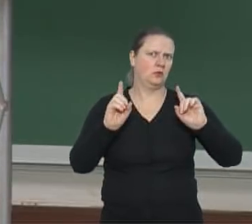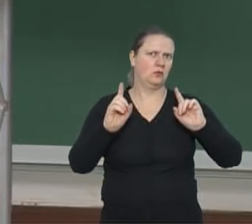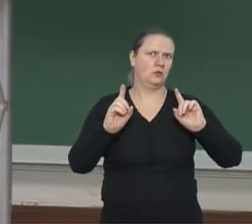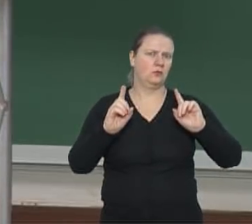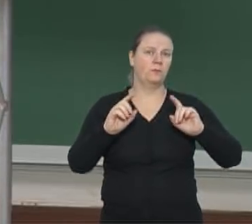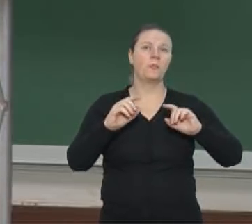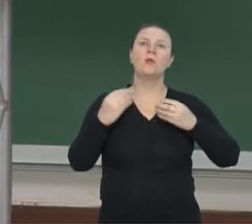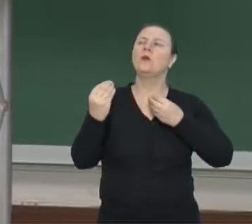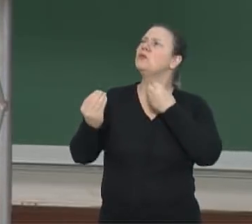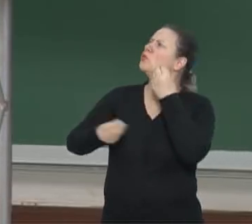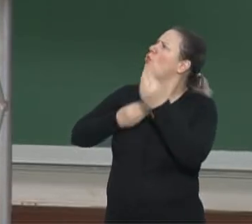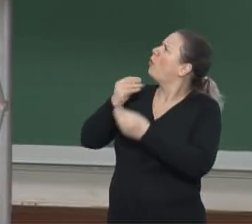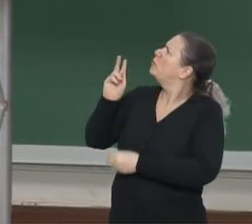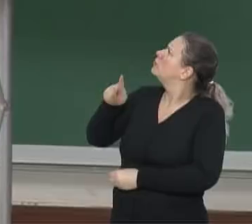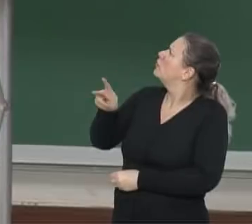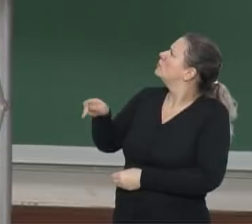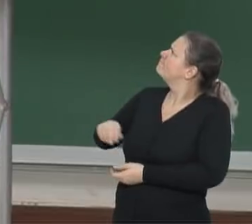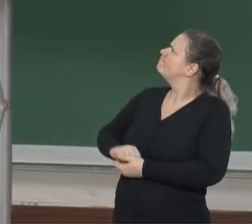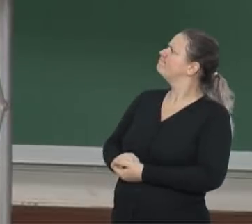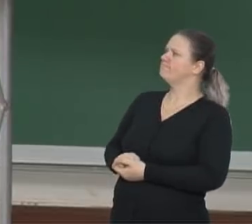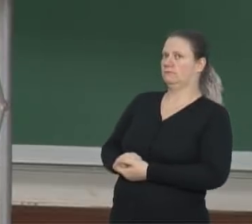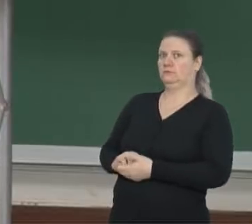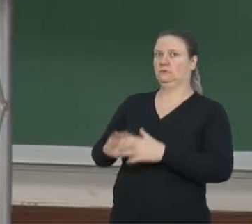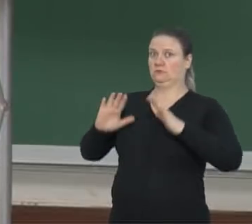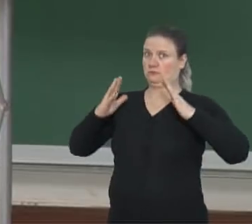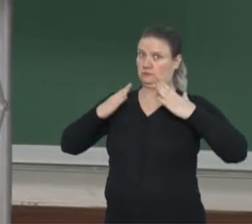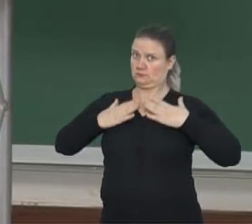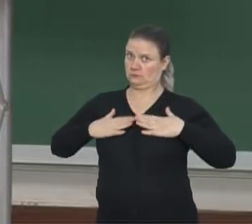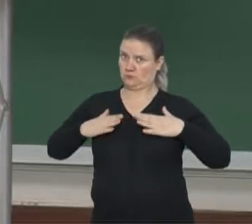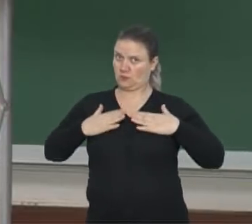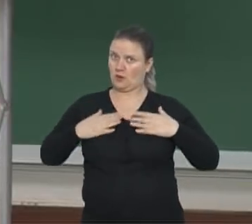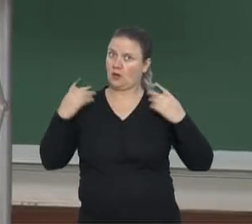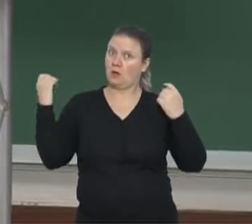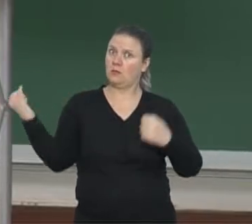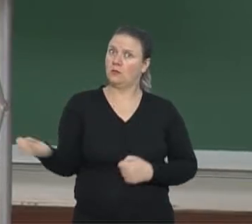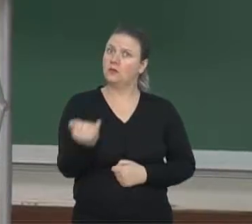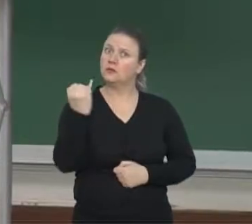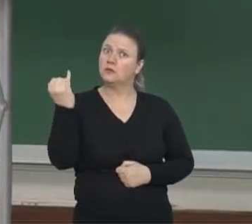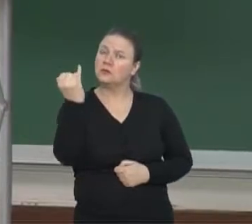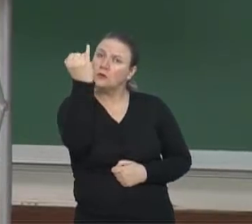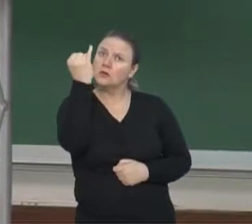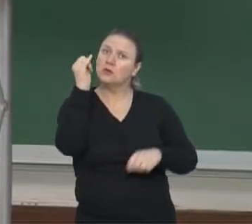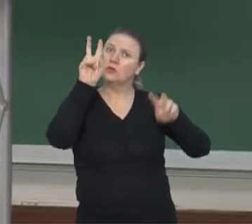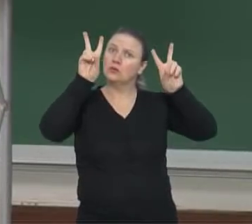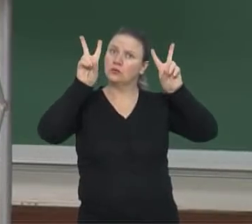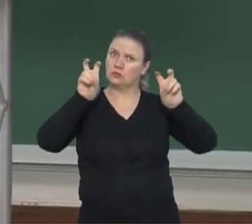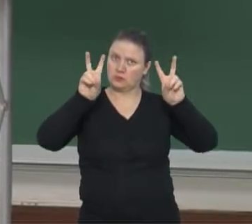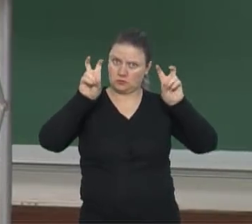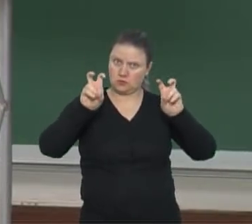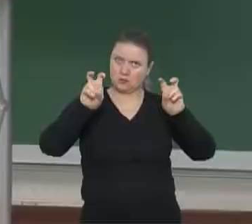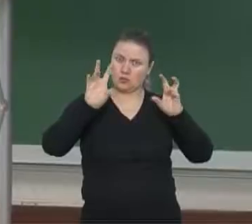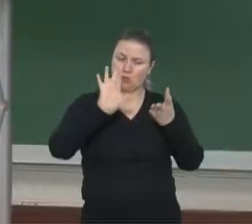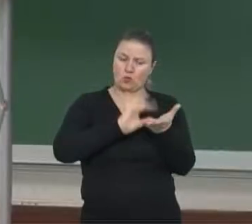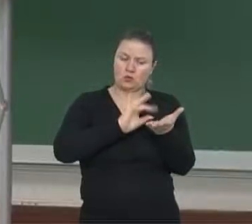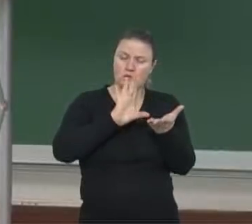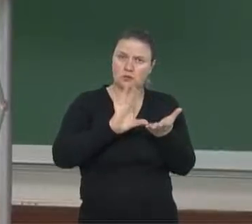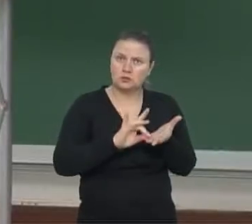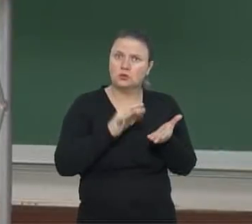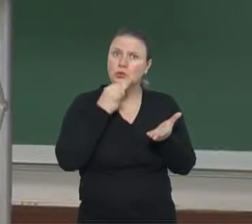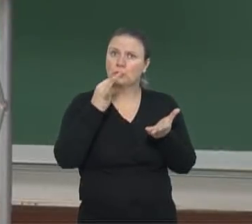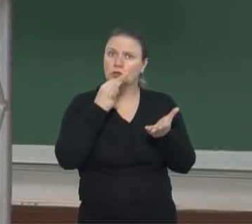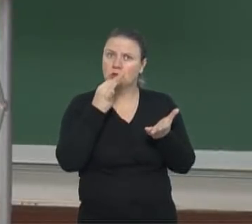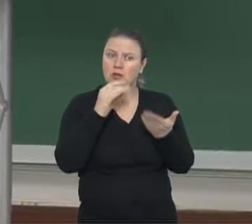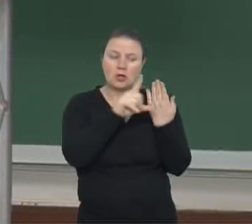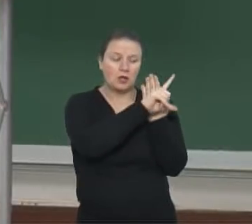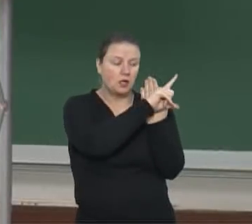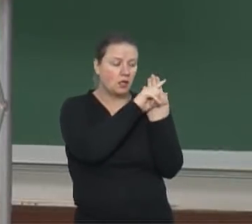Muito importante o artigo de opinião ter o nome, você saber quem é que está falando, porque a